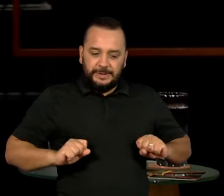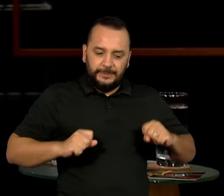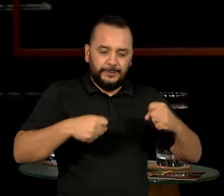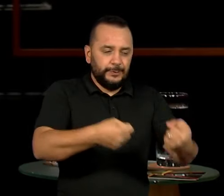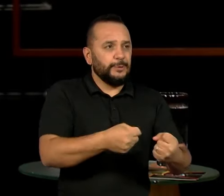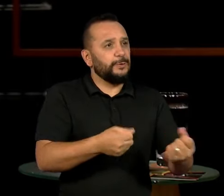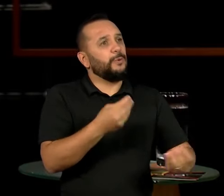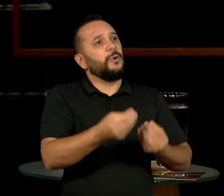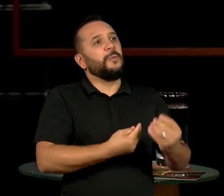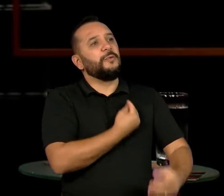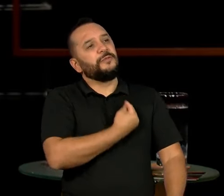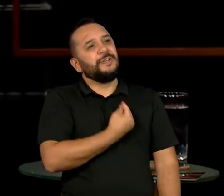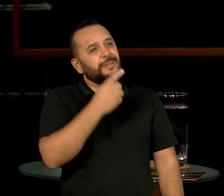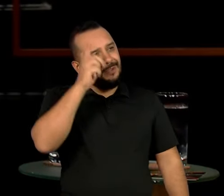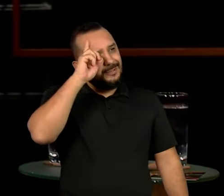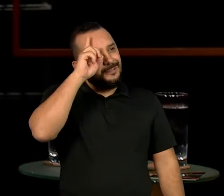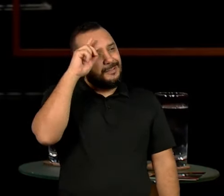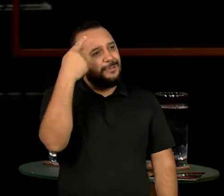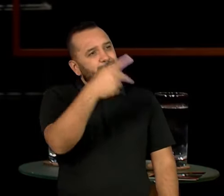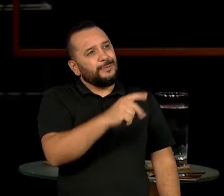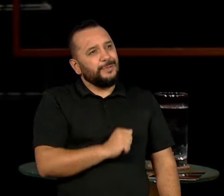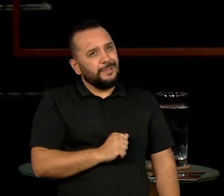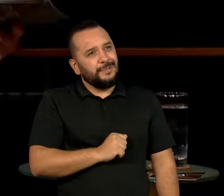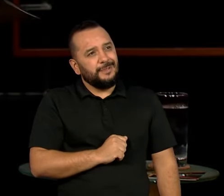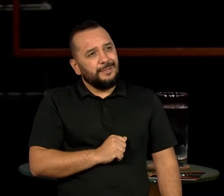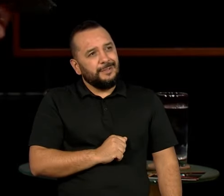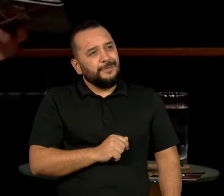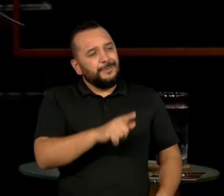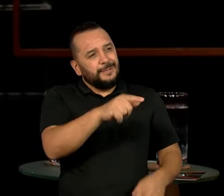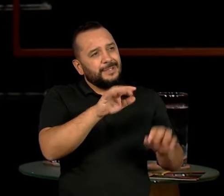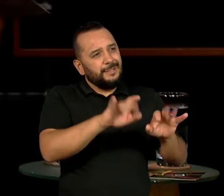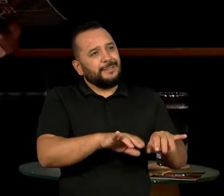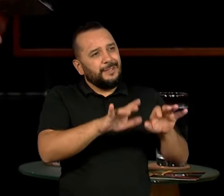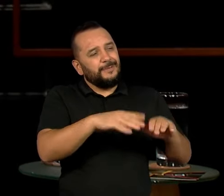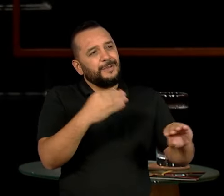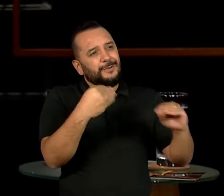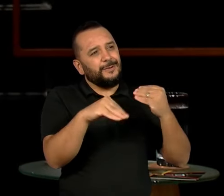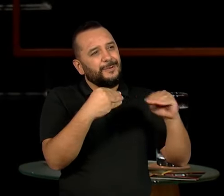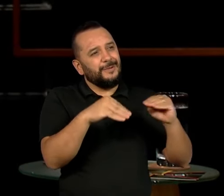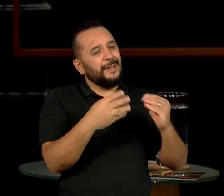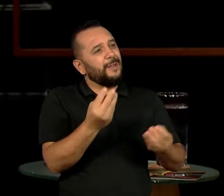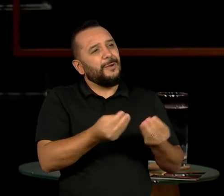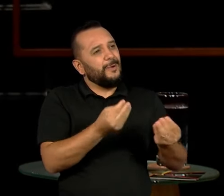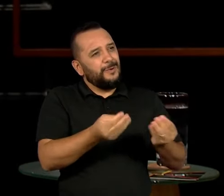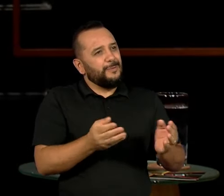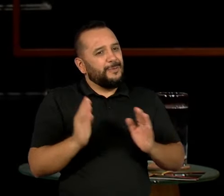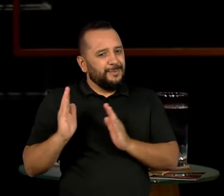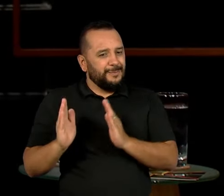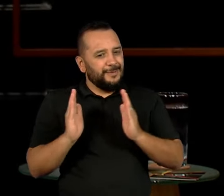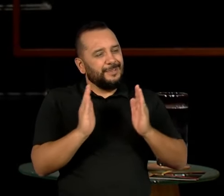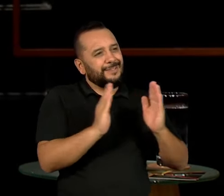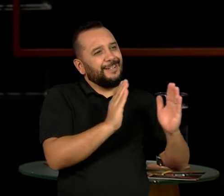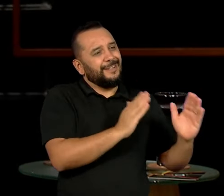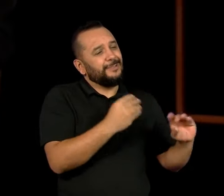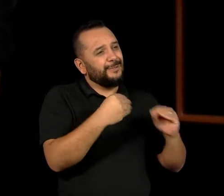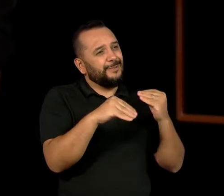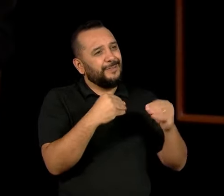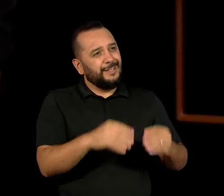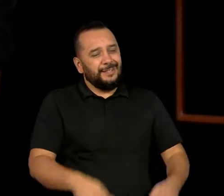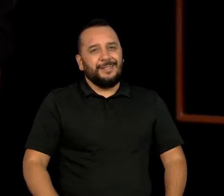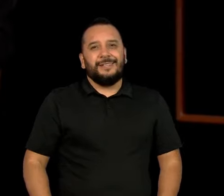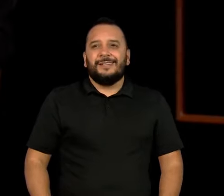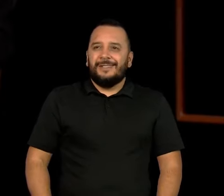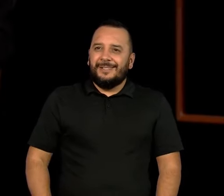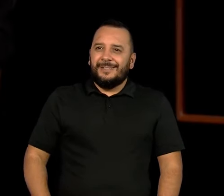a dia quando você está, vamos dizer, escrevendo uma novela, no meio de um processo de uma novela?